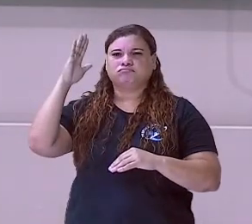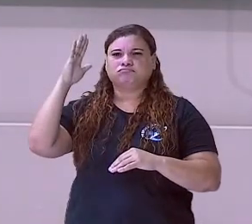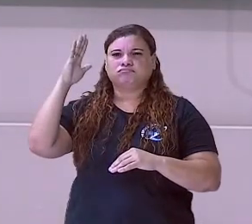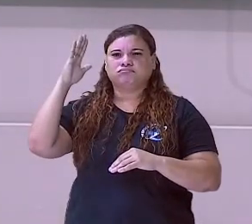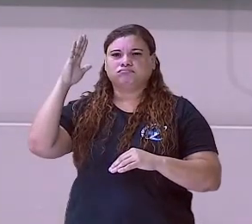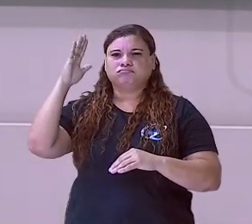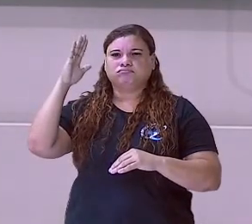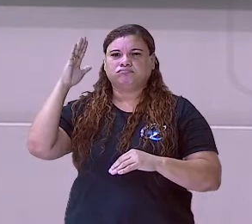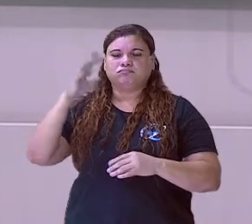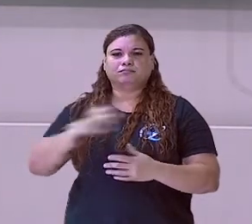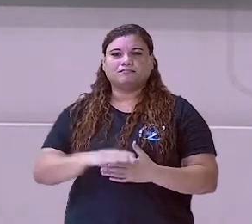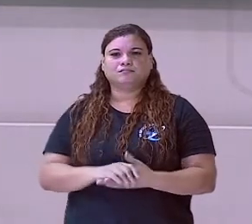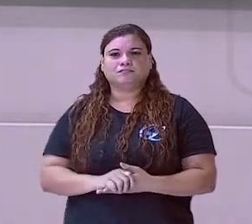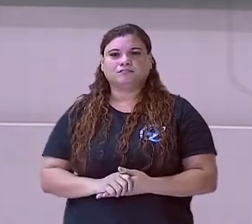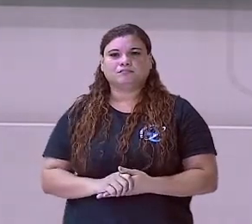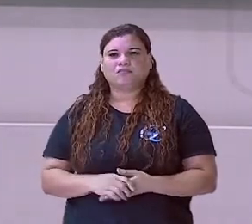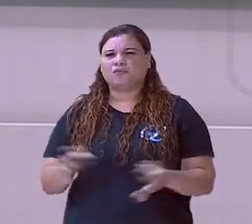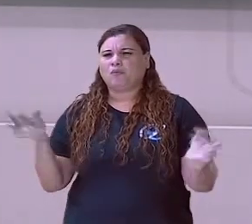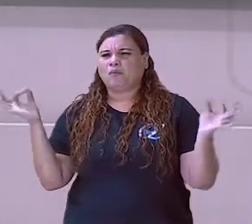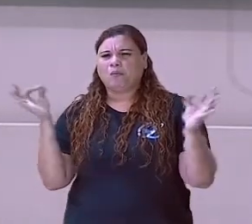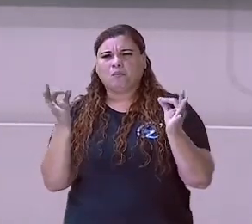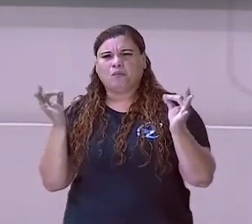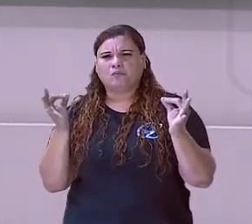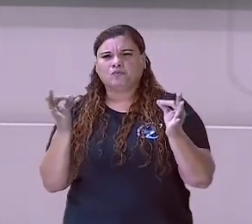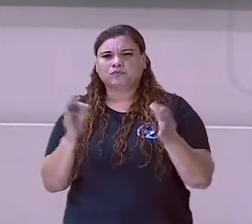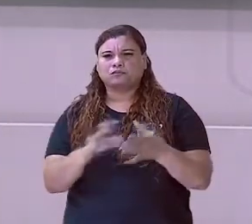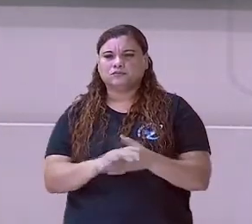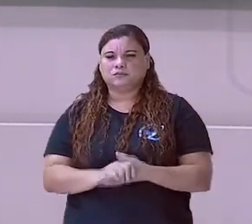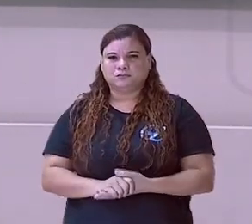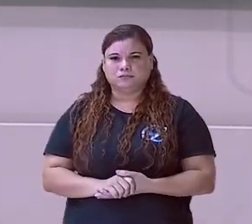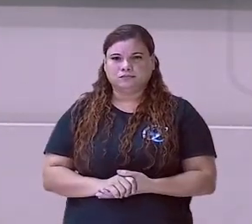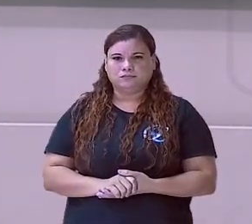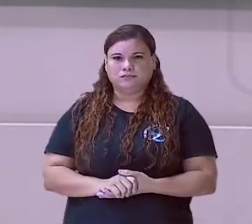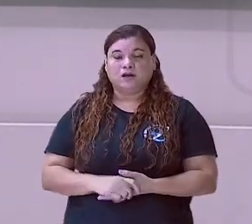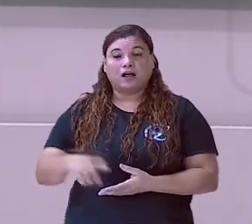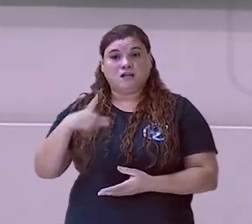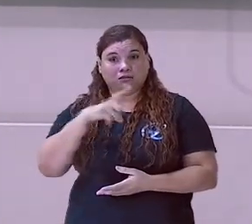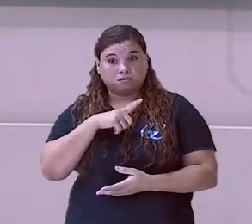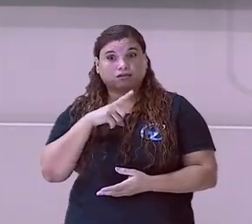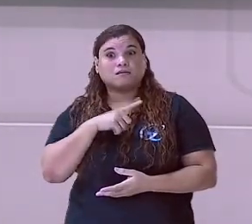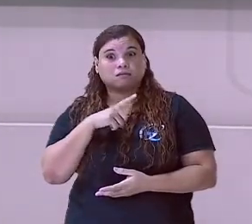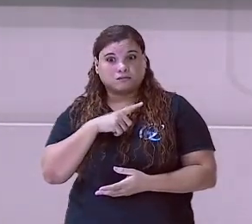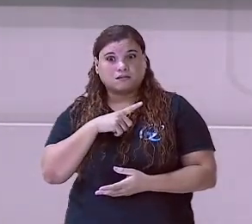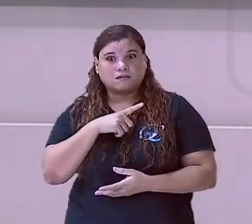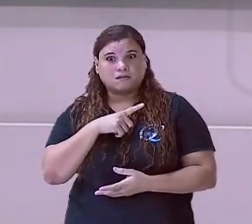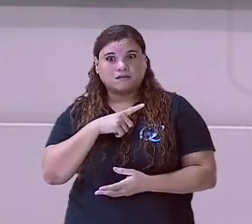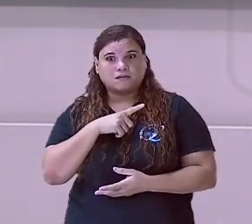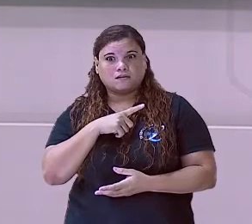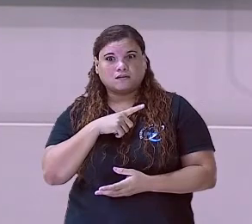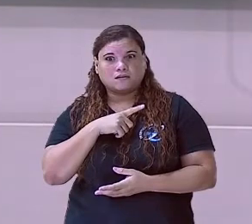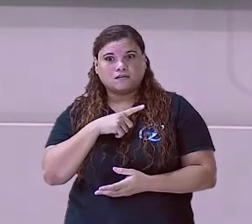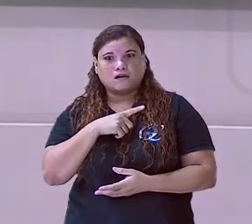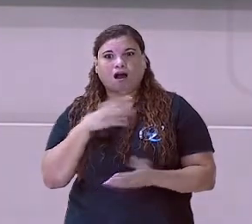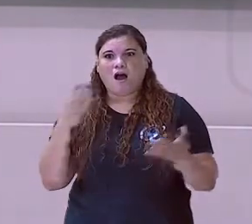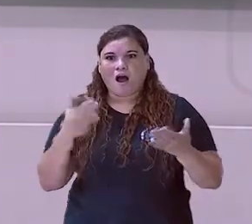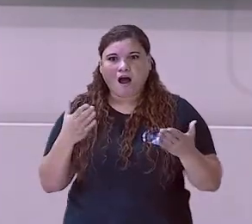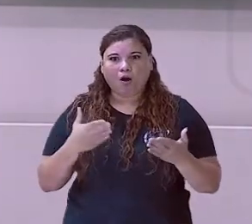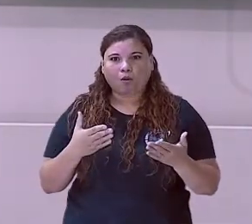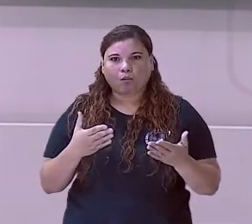Calma. Mas nós temos um parque industrial, nós temos muita tecnologia de ponta em